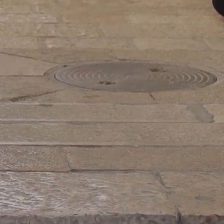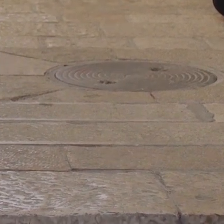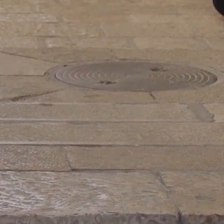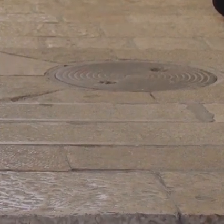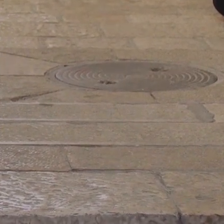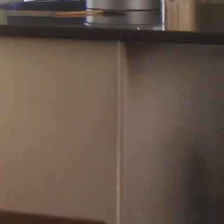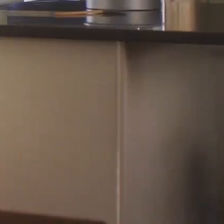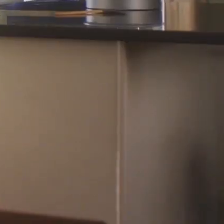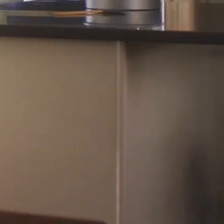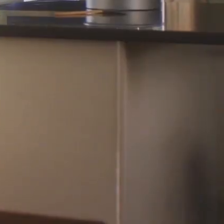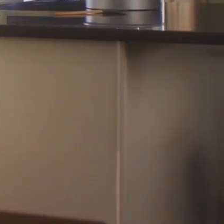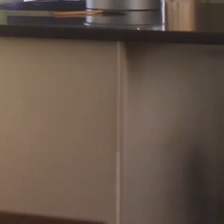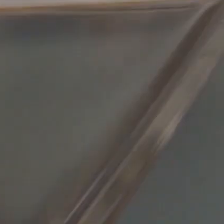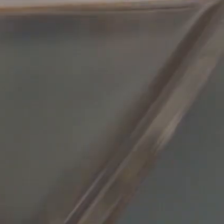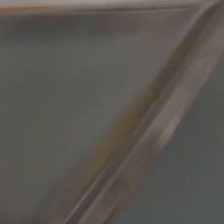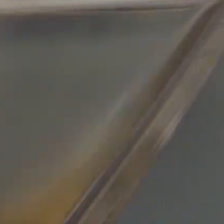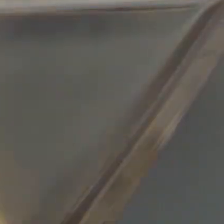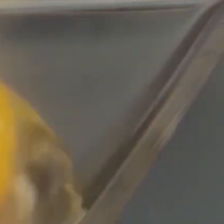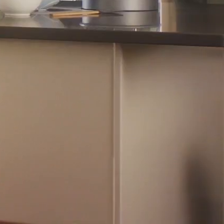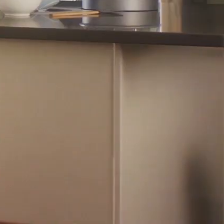como chocolate ou bolo.